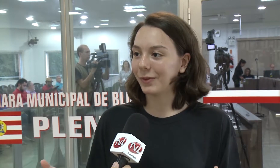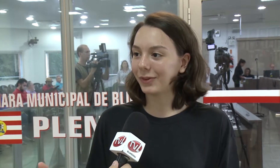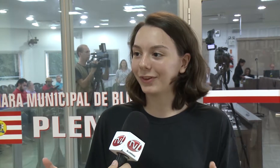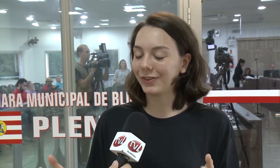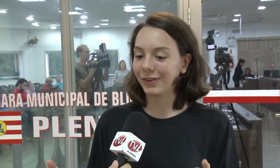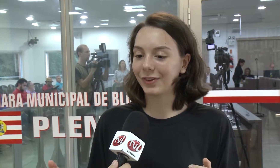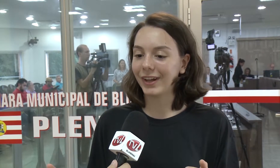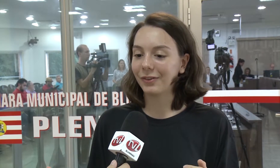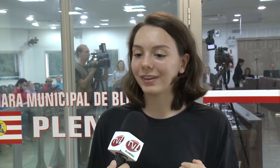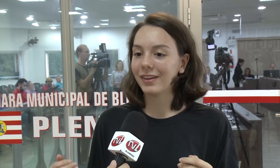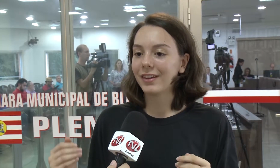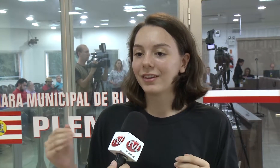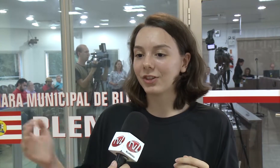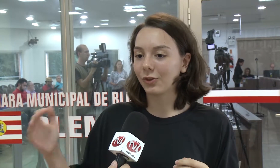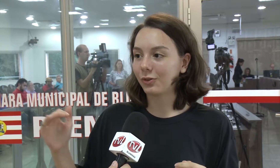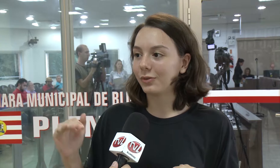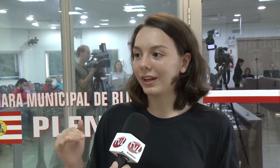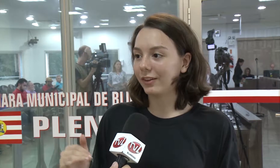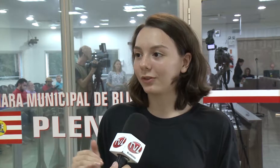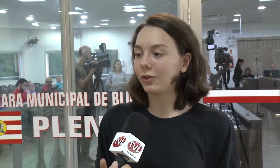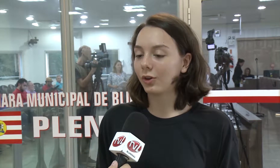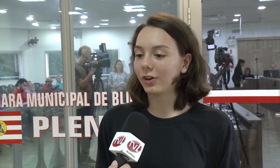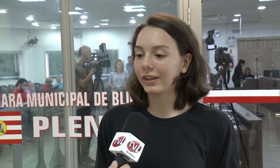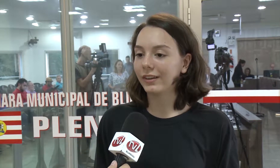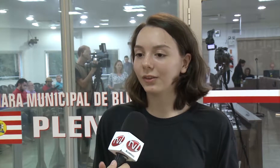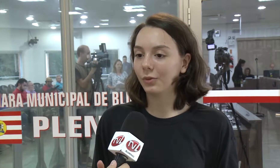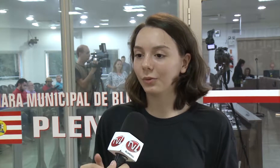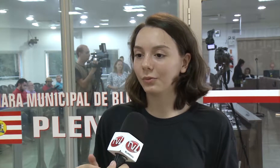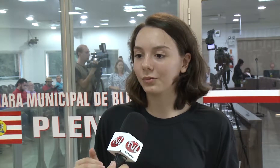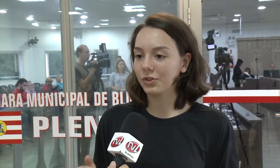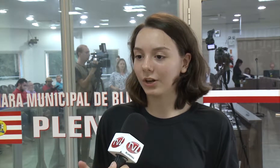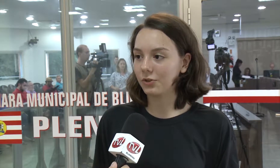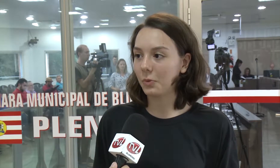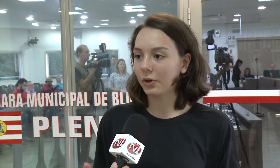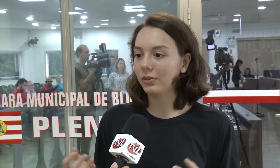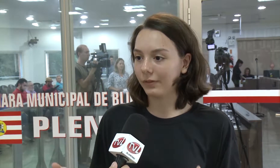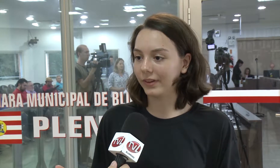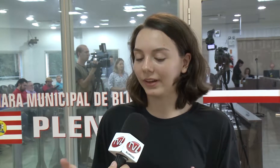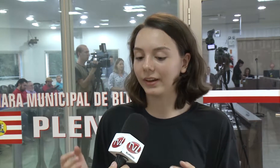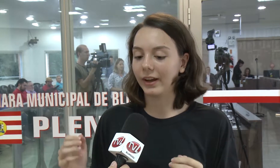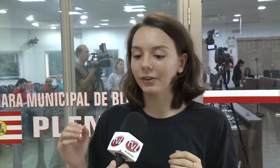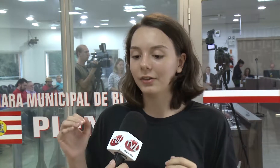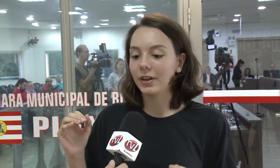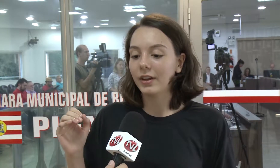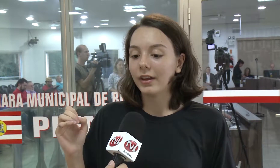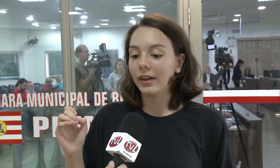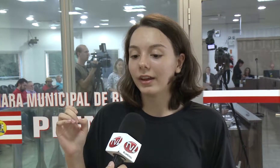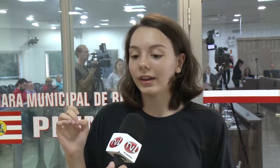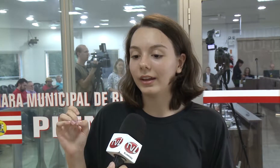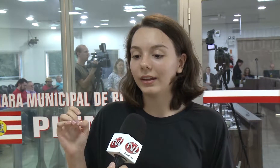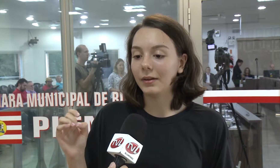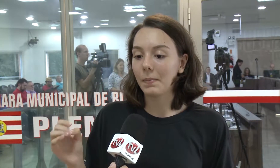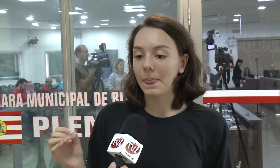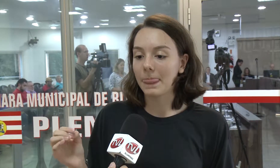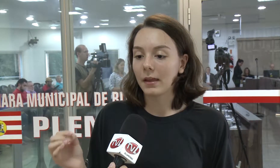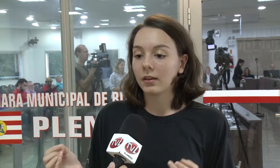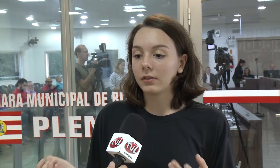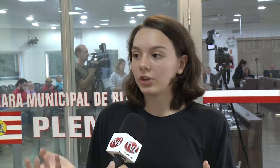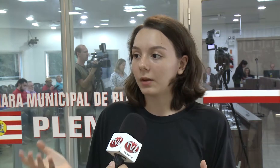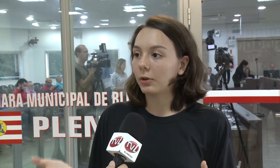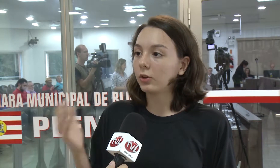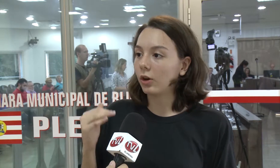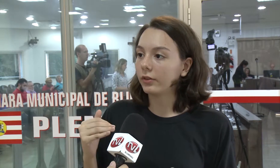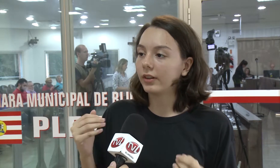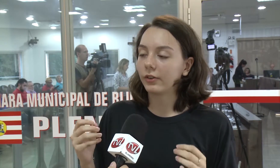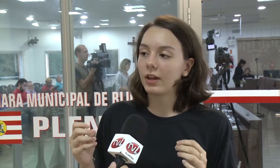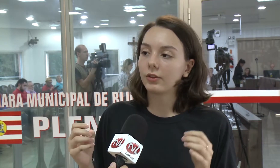gerenciar as emoções do astronauta de acordo com o que ele coloca no diário de bordo, que vai ser agregado. E